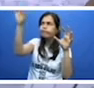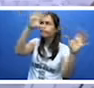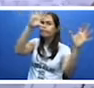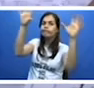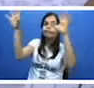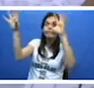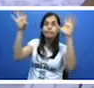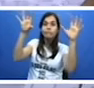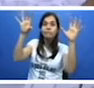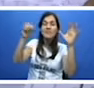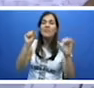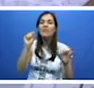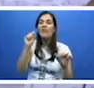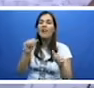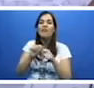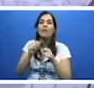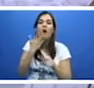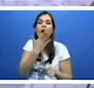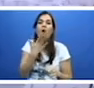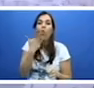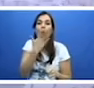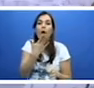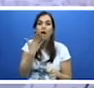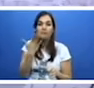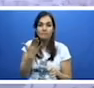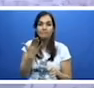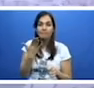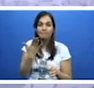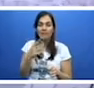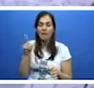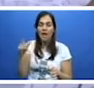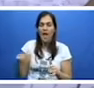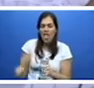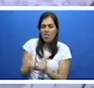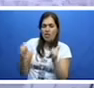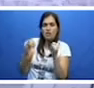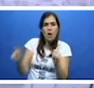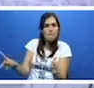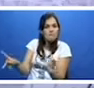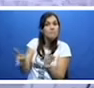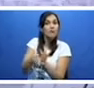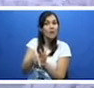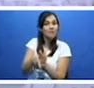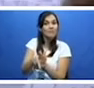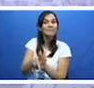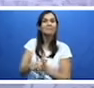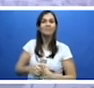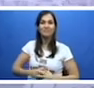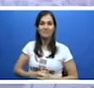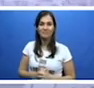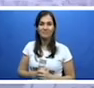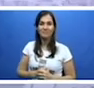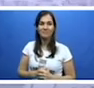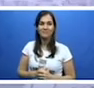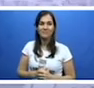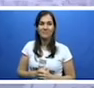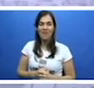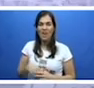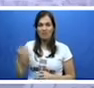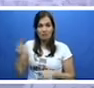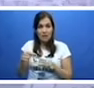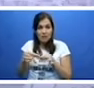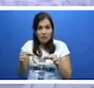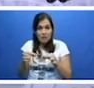disso a planta fábrica um açúcar que a principal fonte de energia dela mesmo ela fabrica seu próprio alimento um embrião